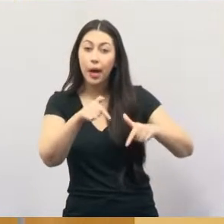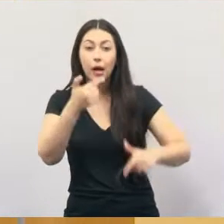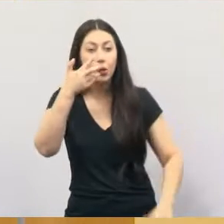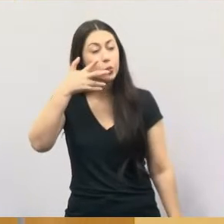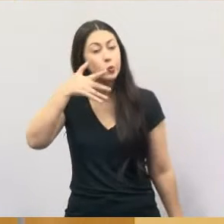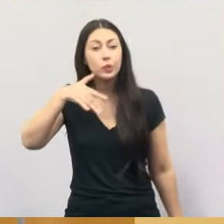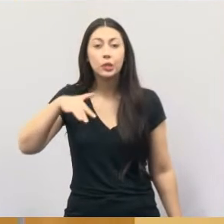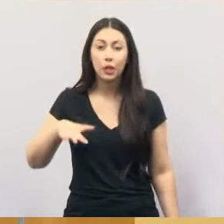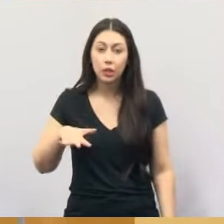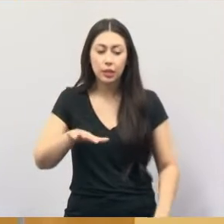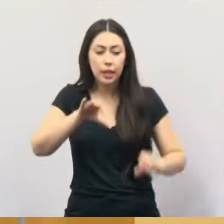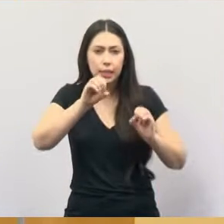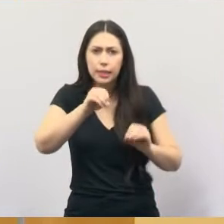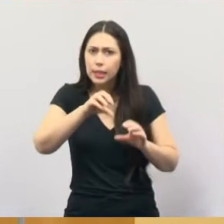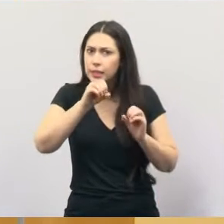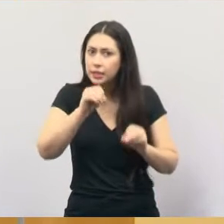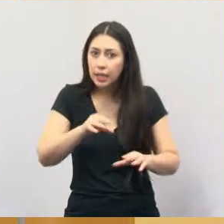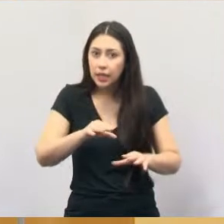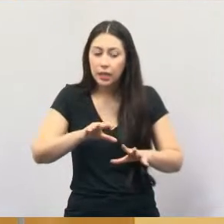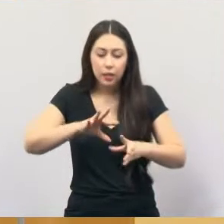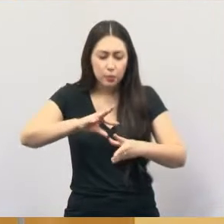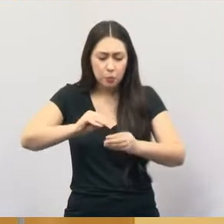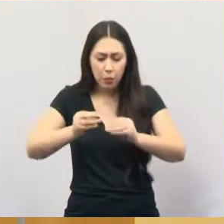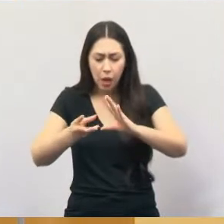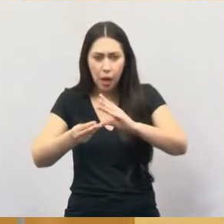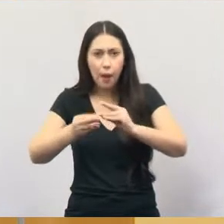crianças, que ensinam o artesanato